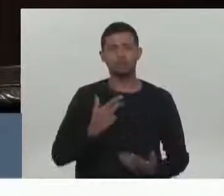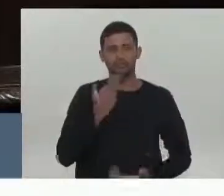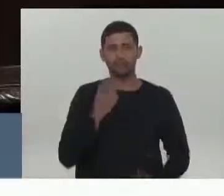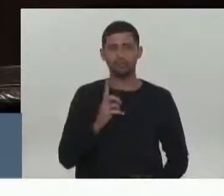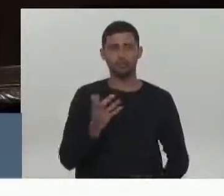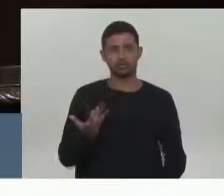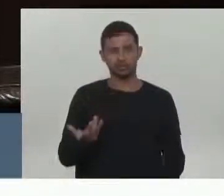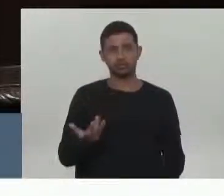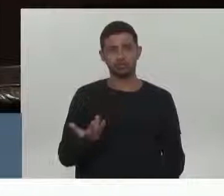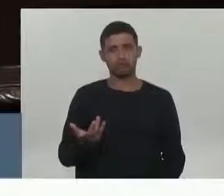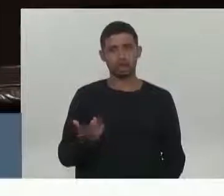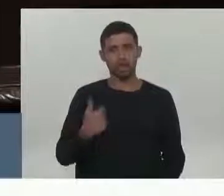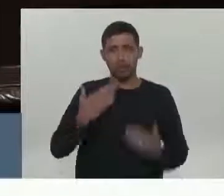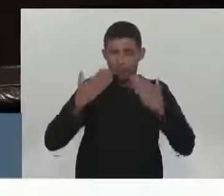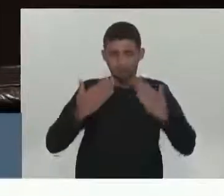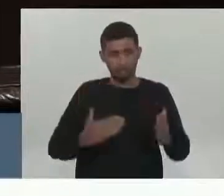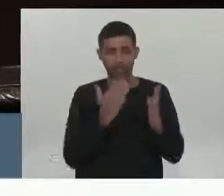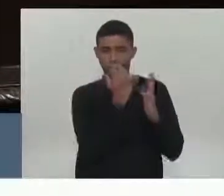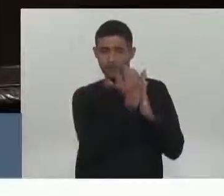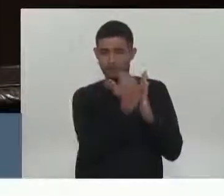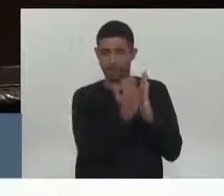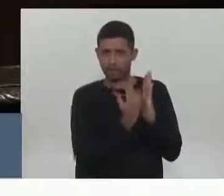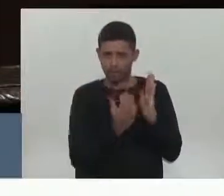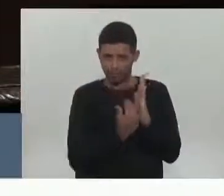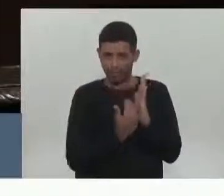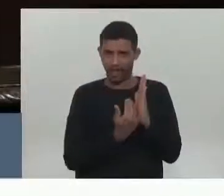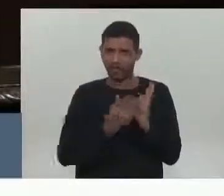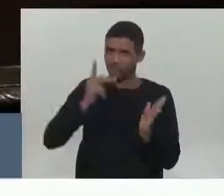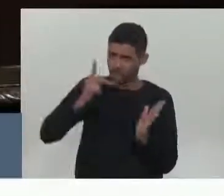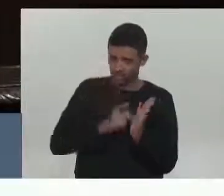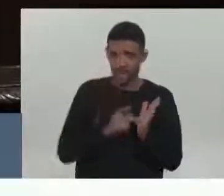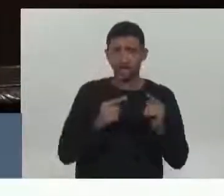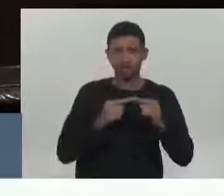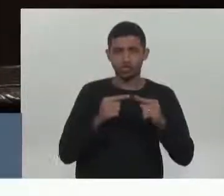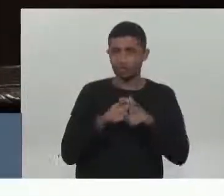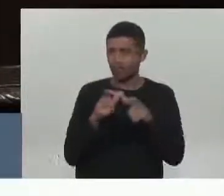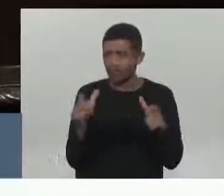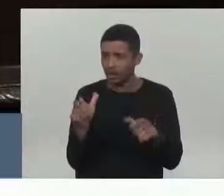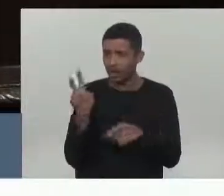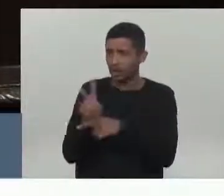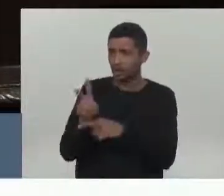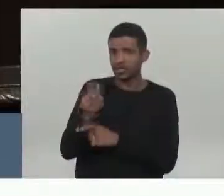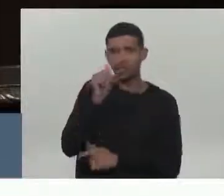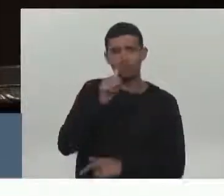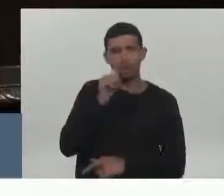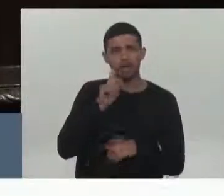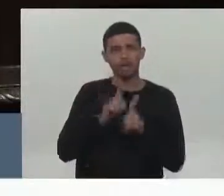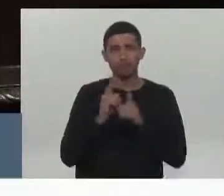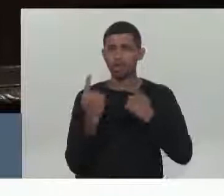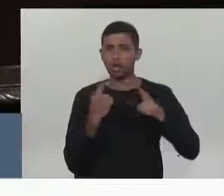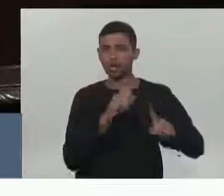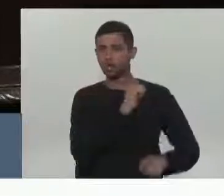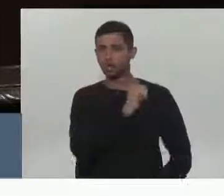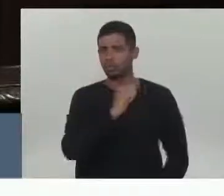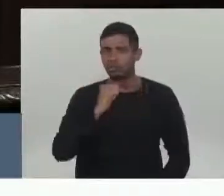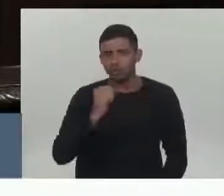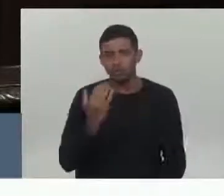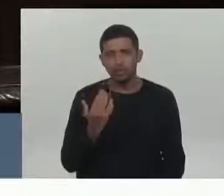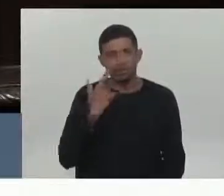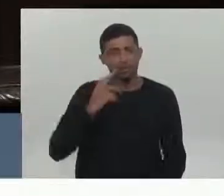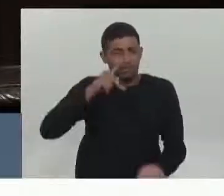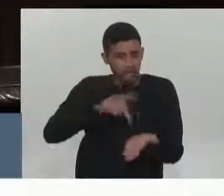Eu trouxe aqui dados reais do aumento da proteção da mulher, do aumento do combate ao homicídio, é real.